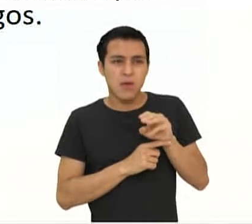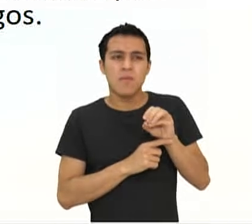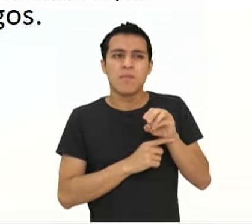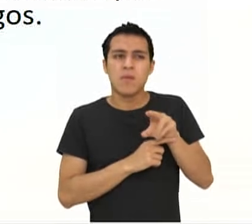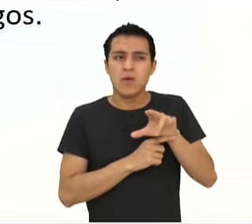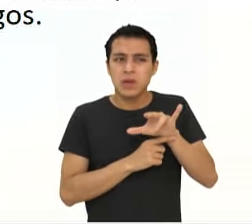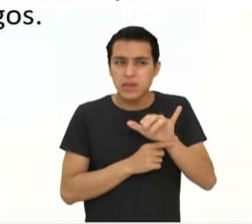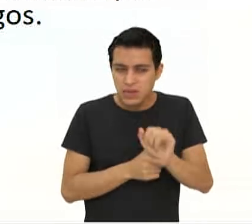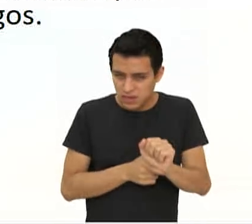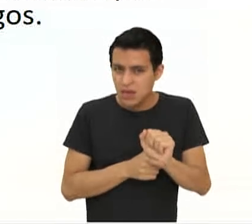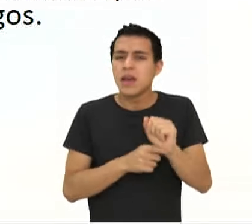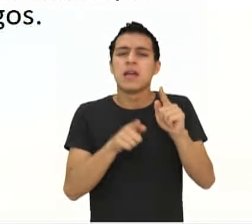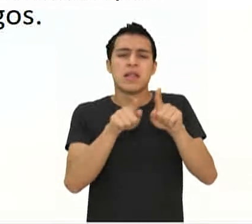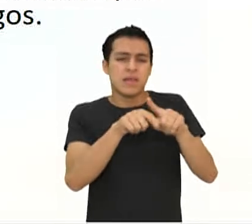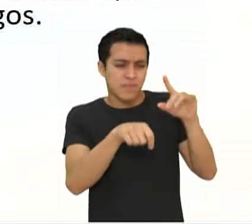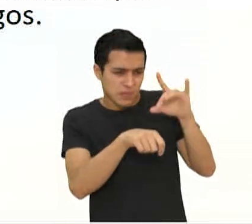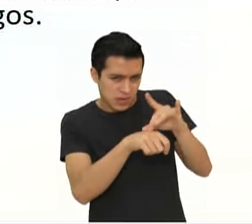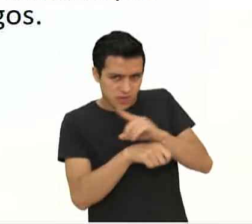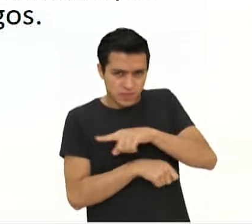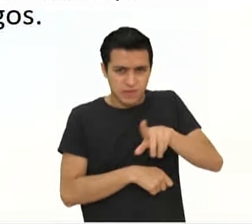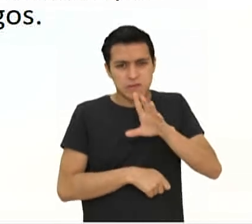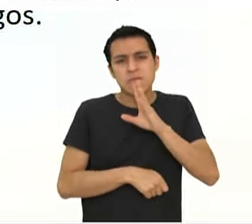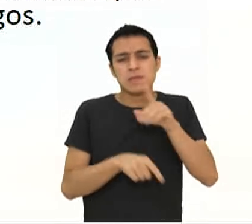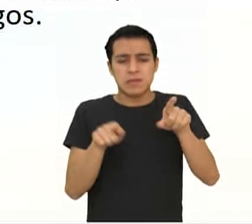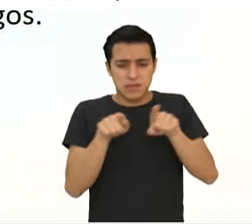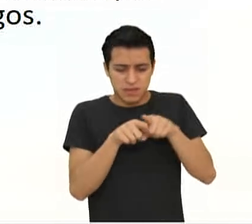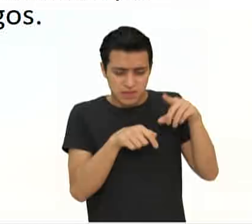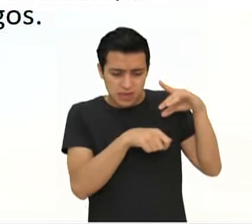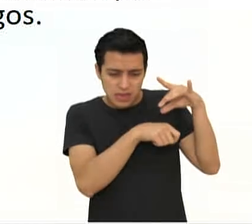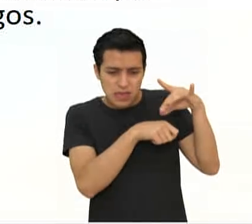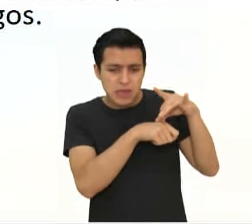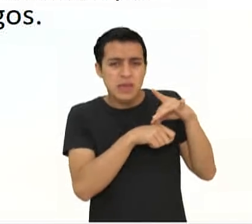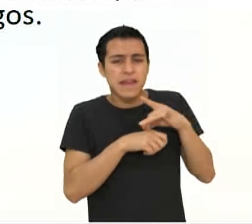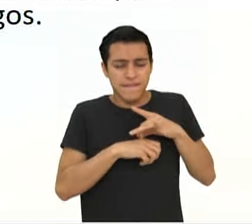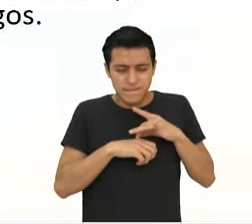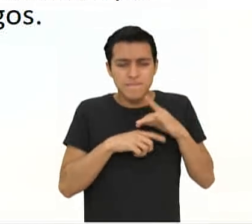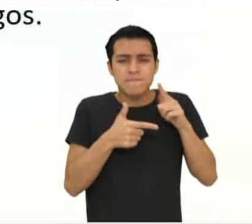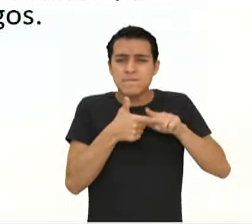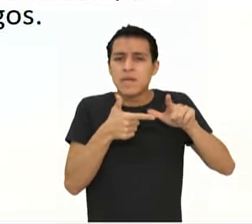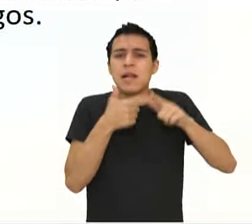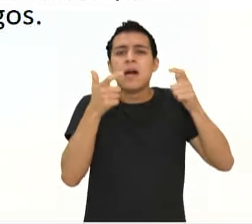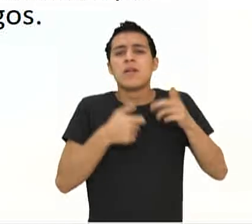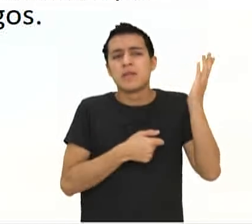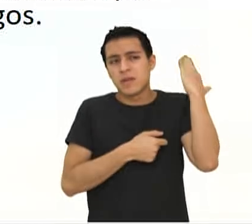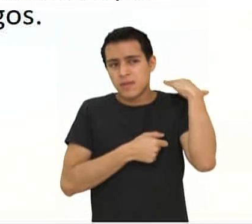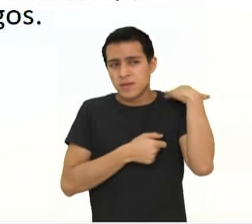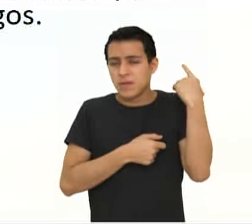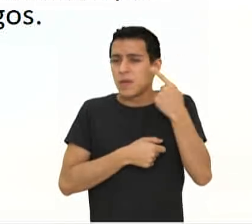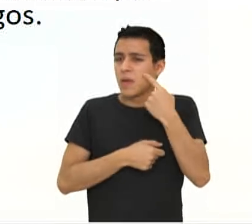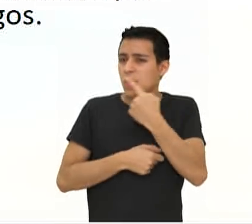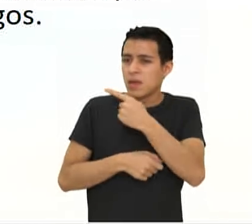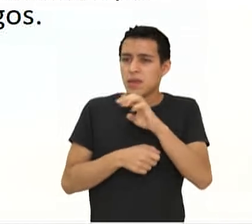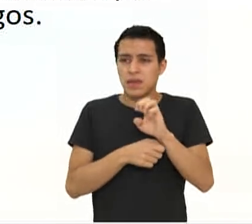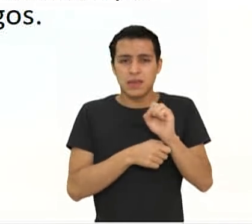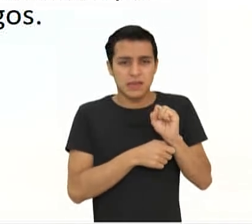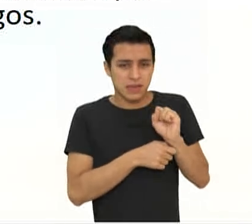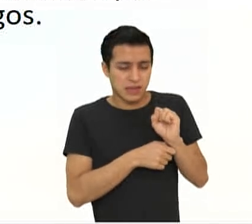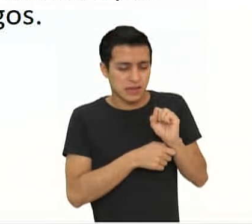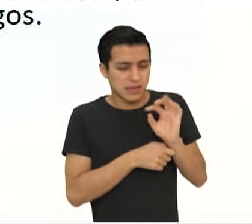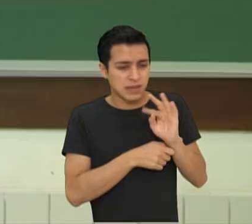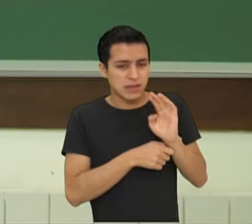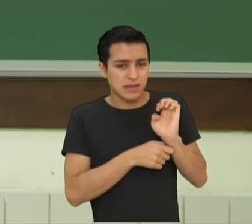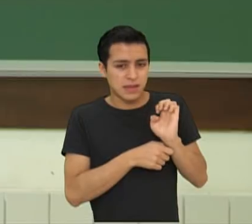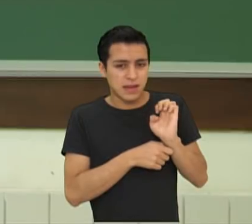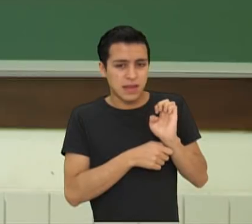nossa, também é uma bactéria que causa infecção no pulmão, a Streptococcus pneumoniae. Só que